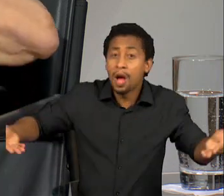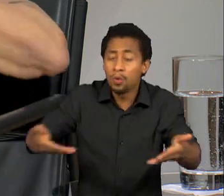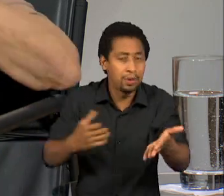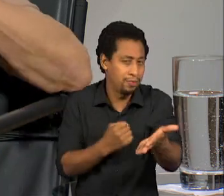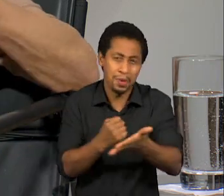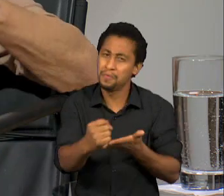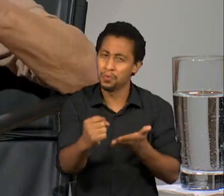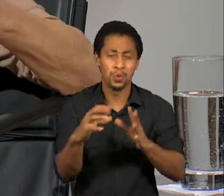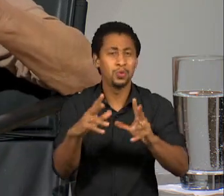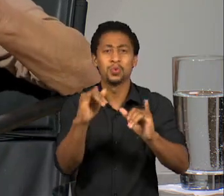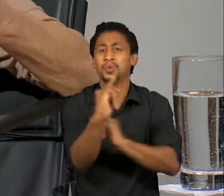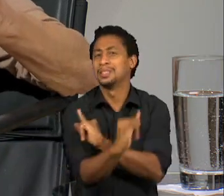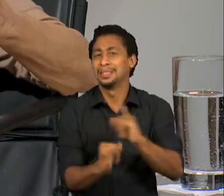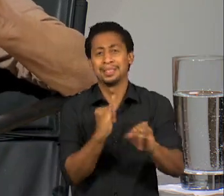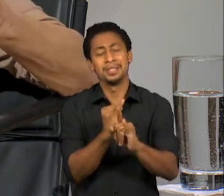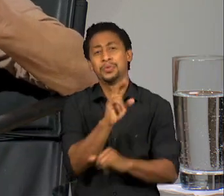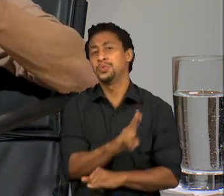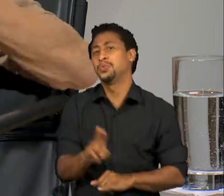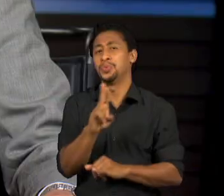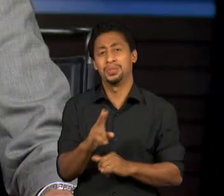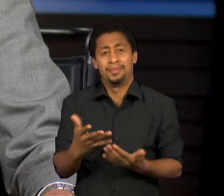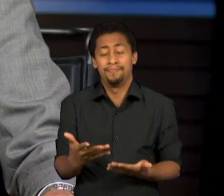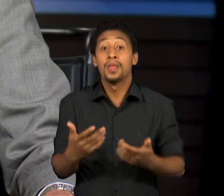uma desdiferenciação.